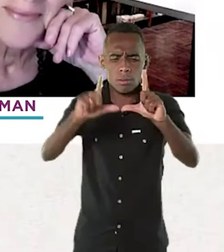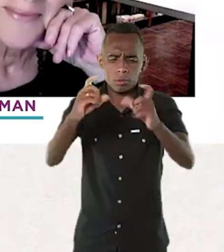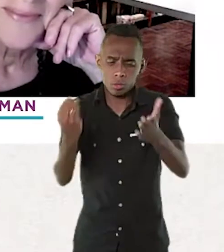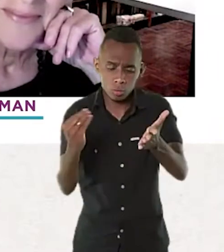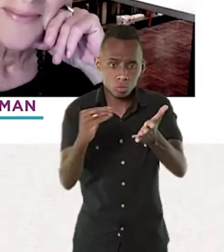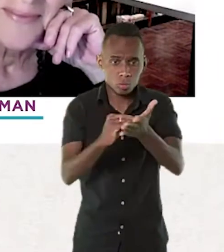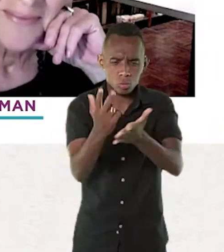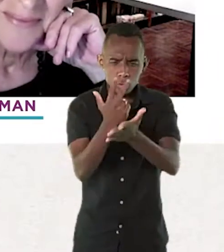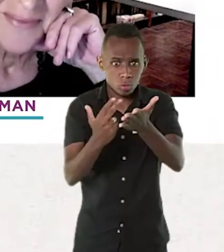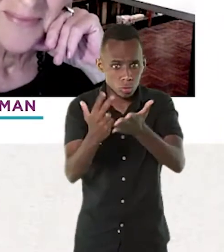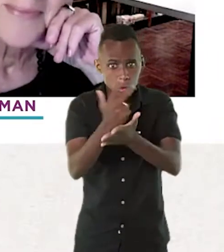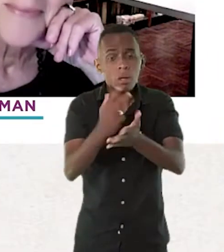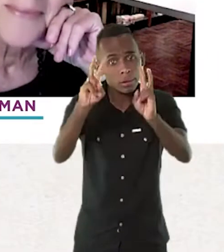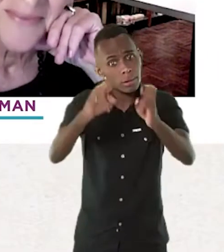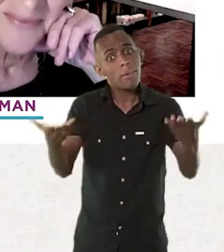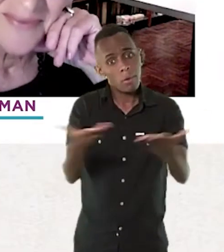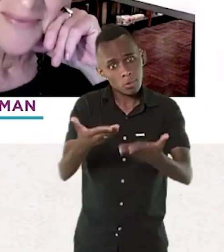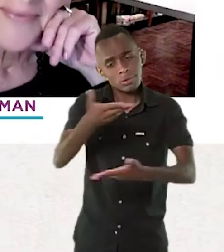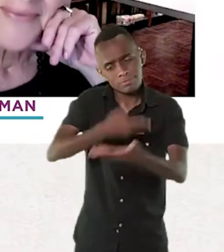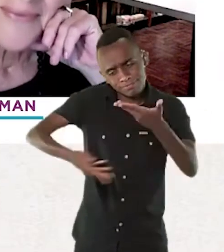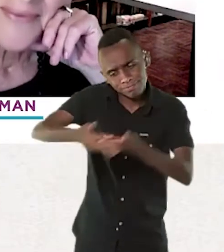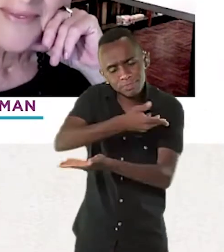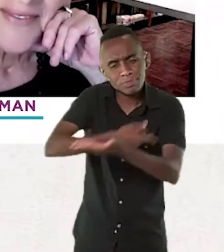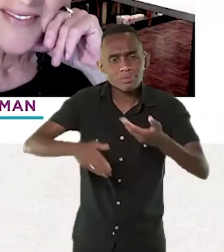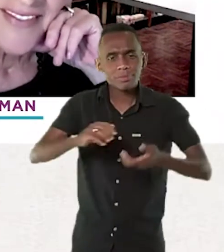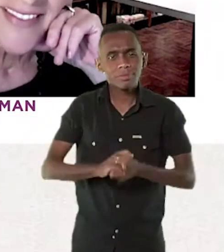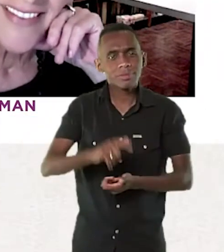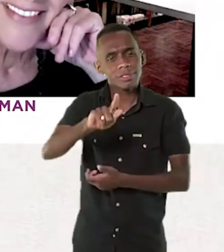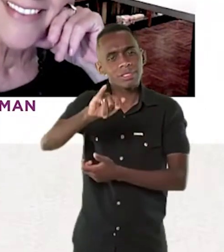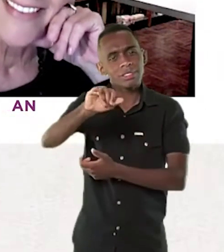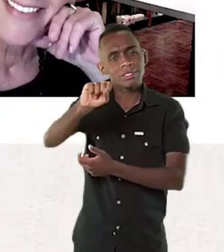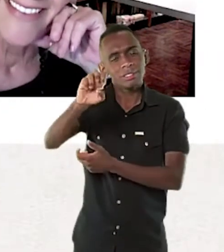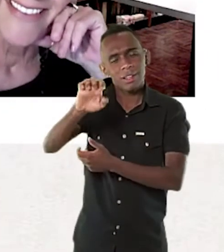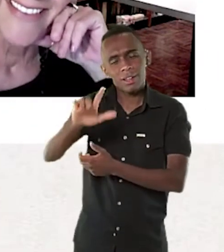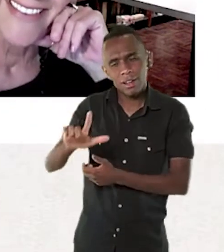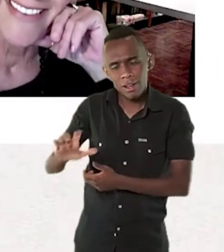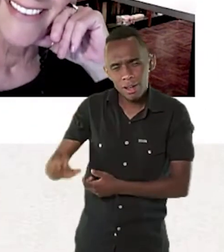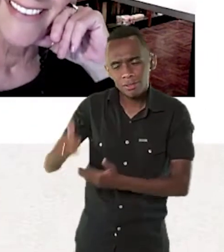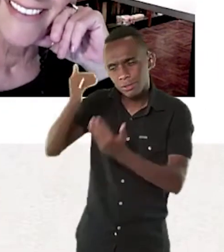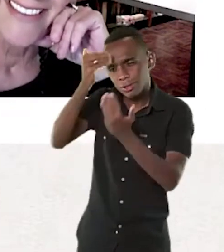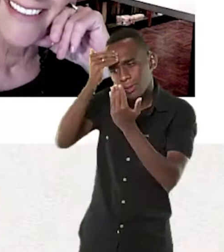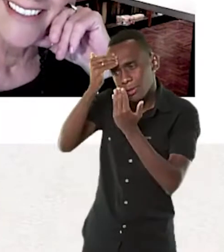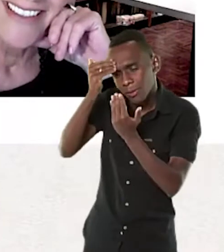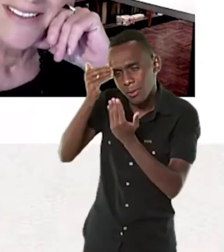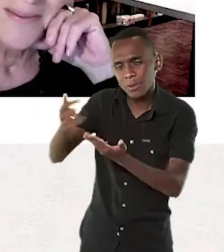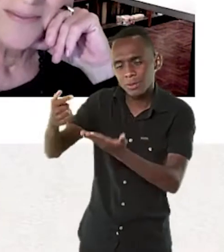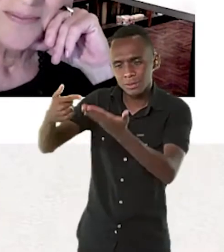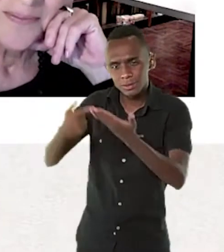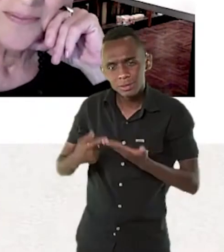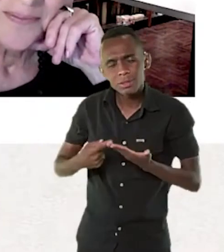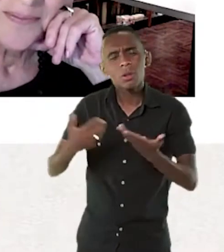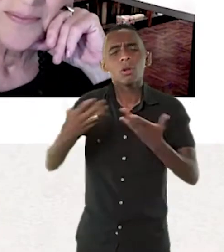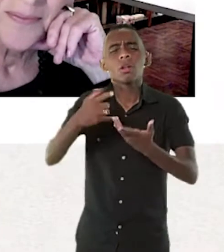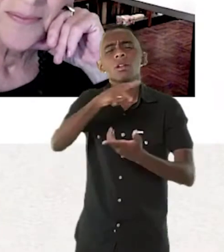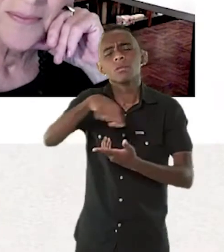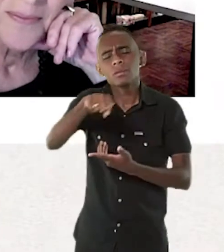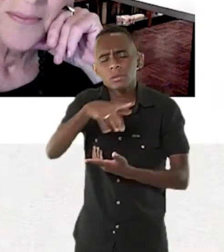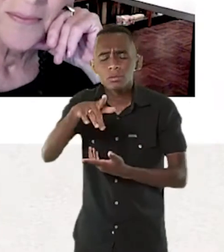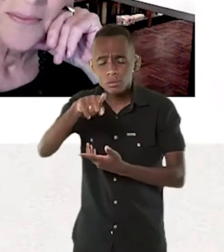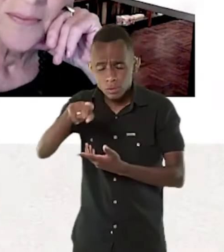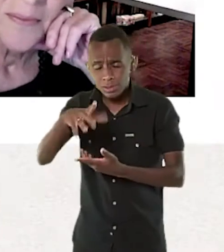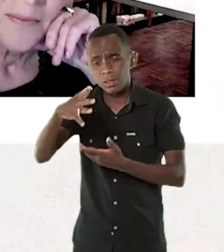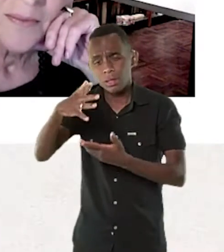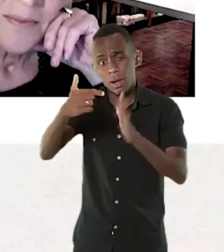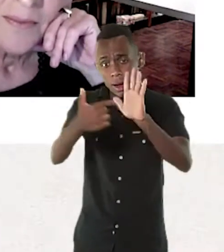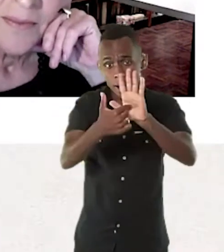a ver com esse livro. Gisele, muitíssimo obrigado pelo convite. Eu queria pedir que você fizesse uma breve apresentação antes